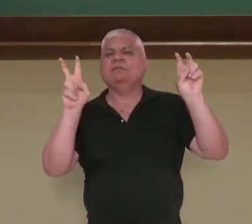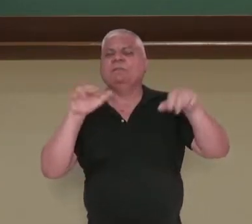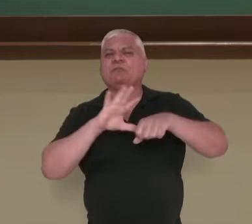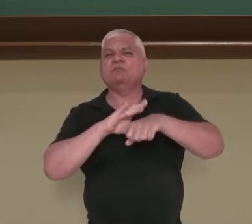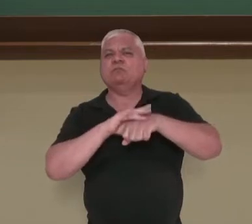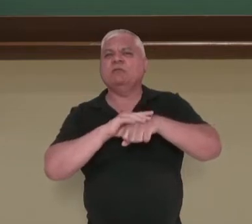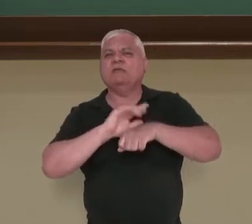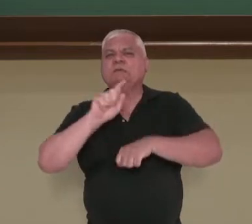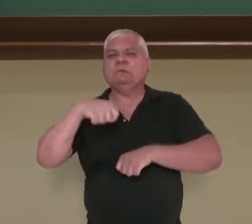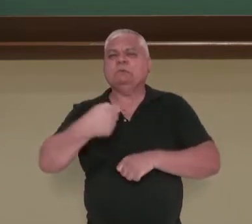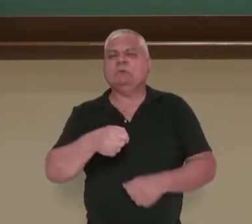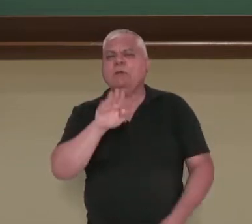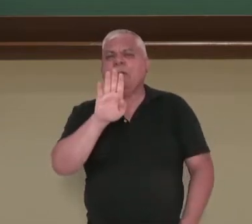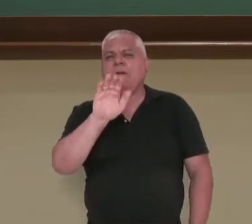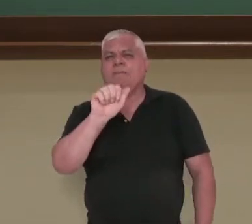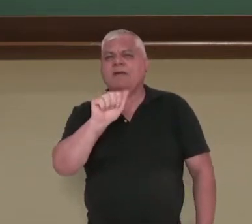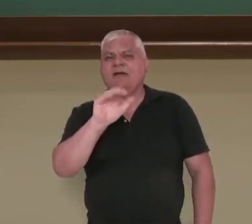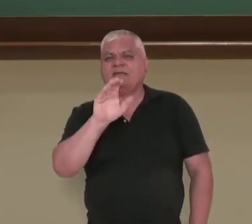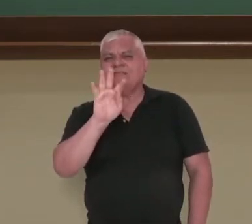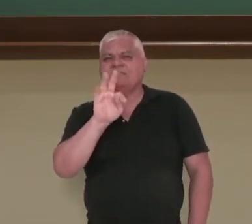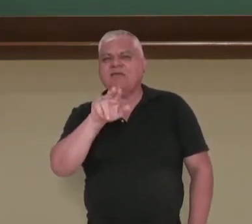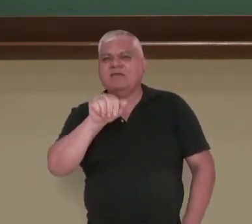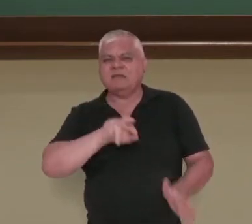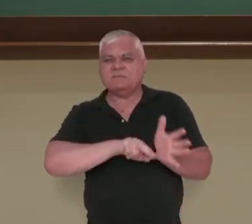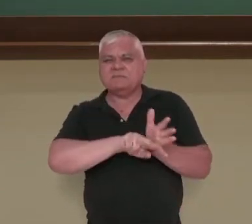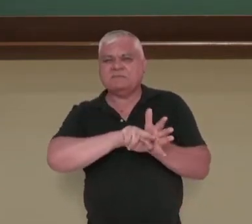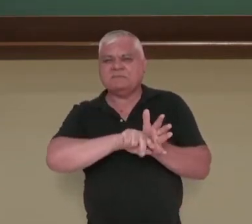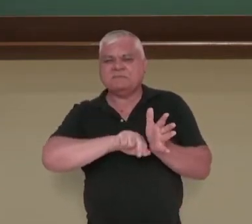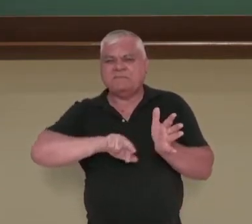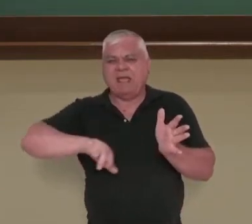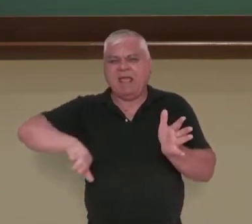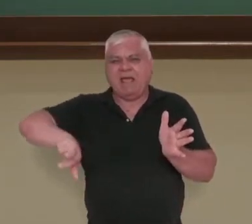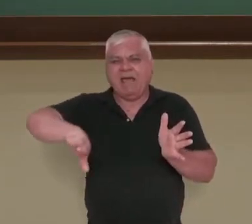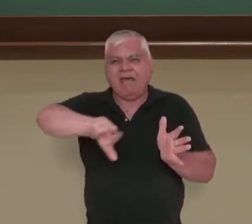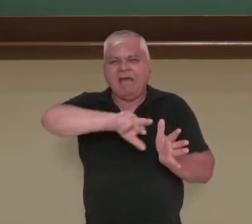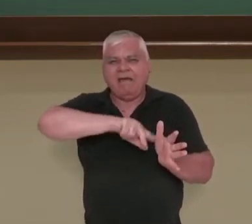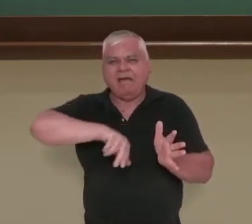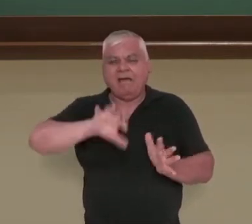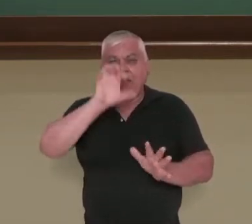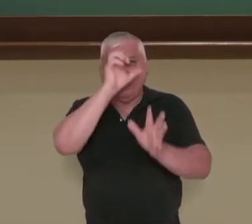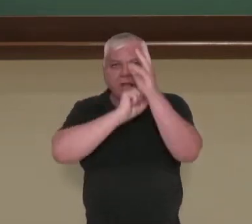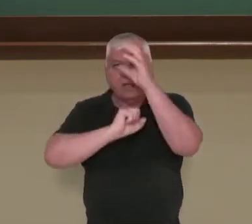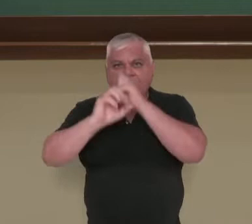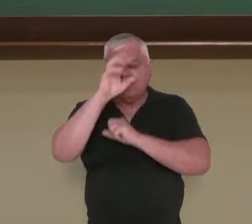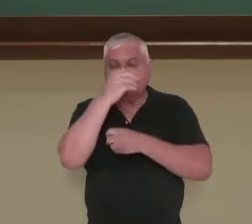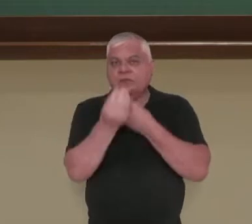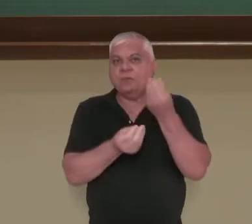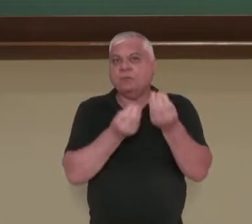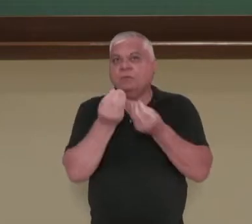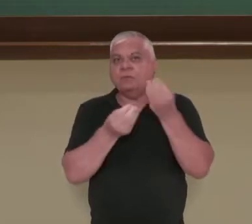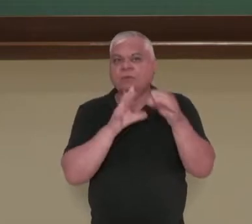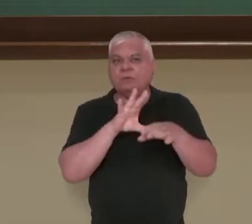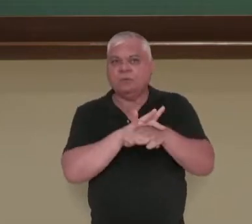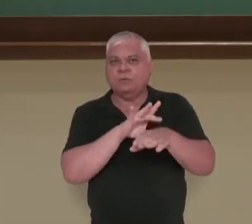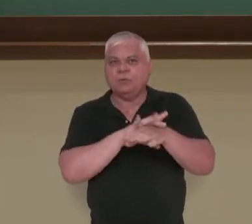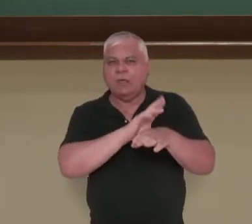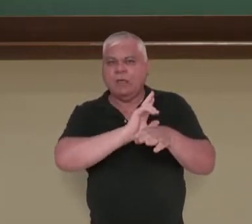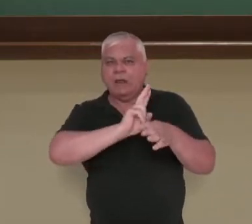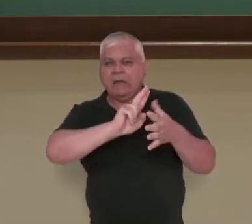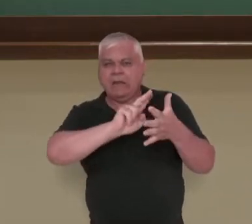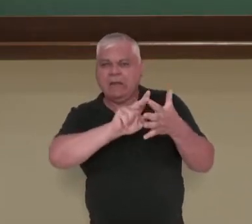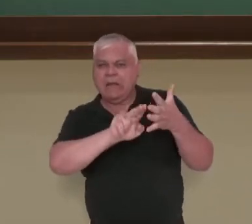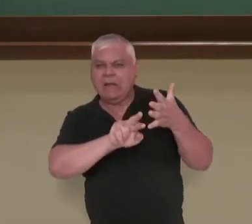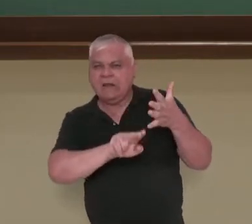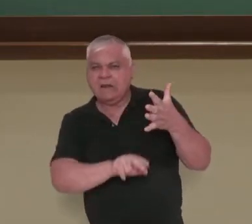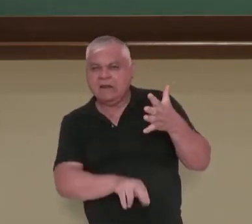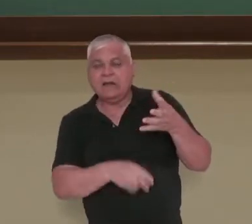por bactérias. Precisamos ampliar os nossos conhecimentos a respeito destas doenças para que nós